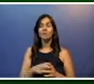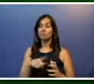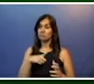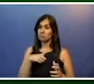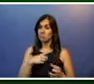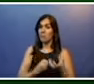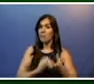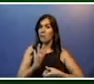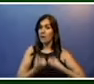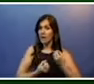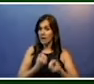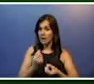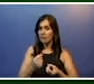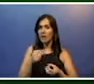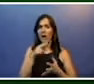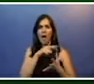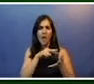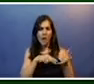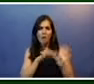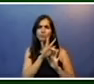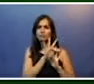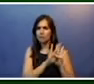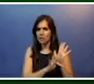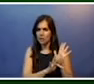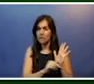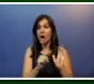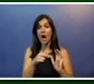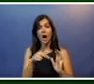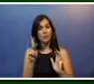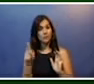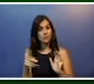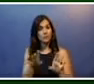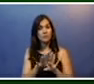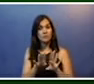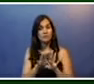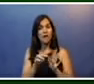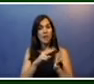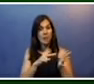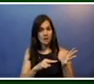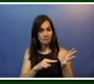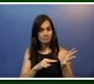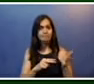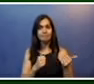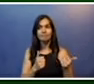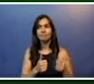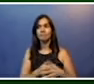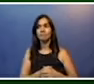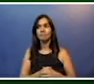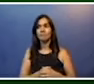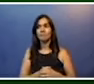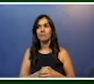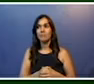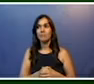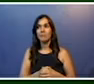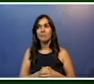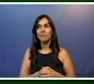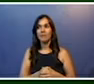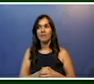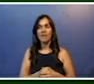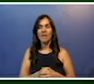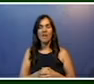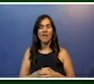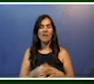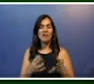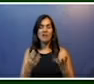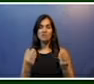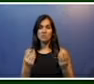Regras e Restrições. A professora Michele também irá ler esse texto na aula dela. Vamos à leitura? Embora antipática,